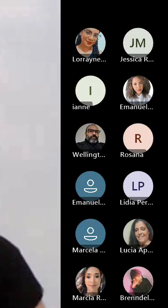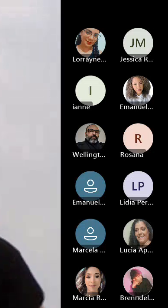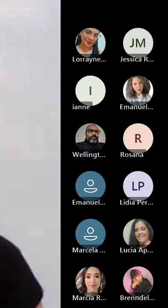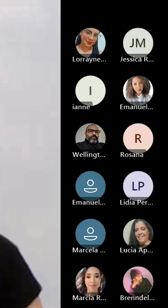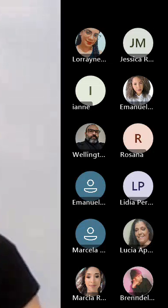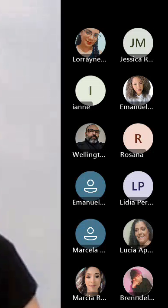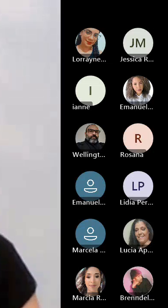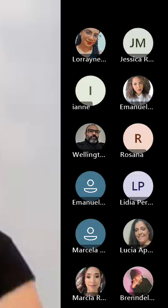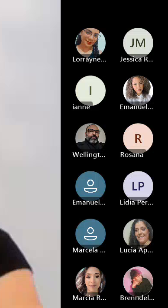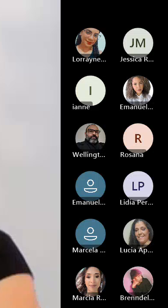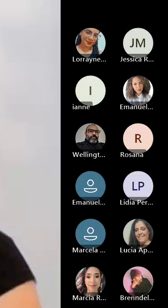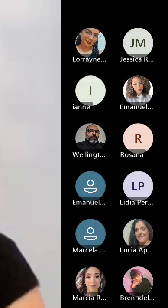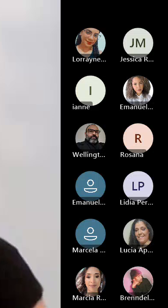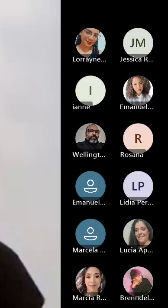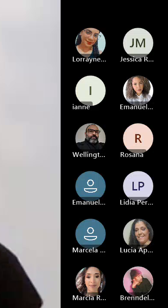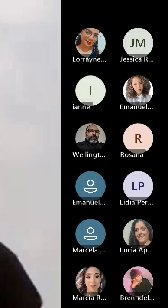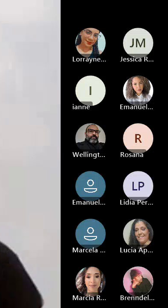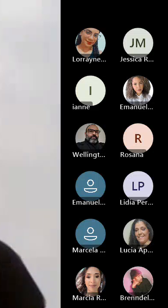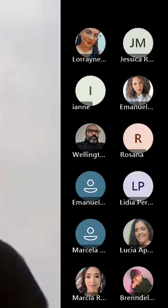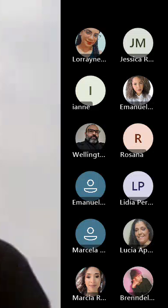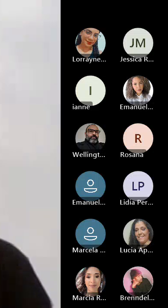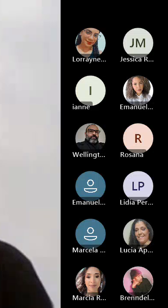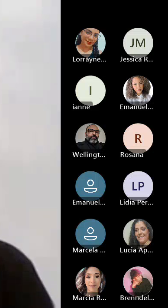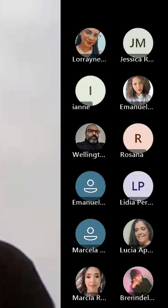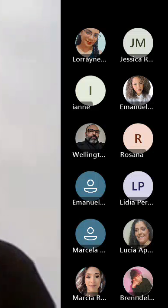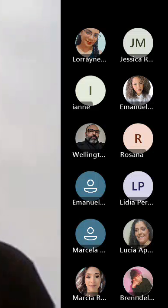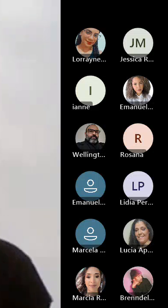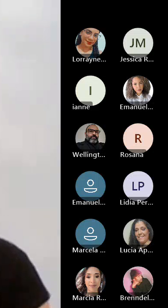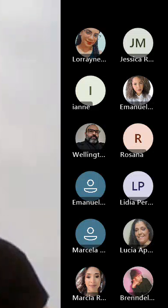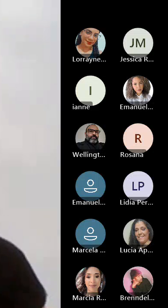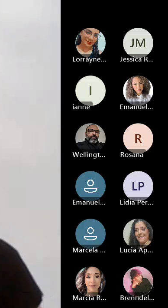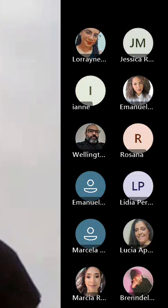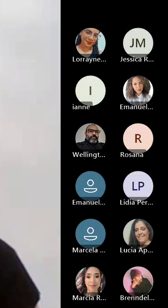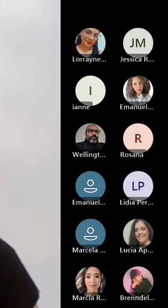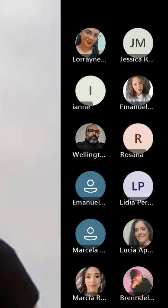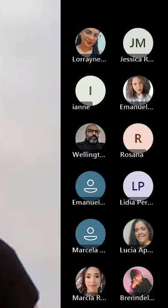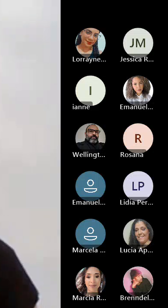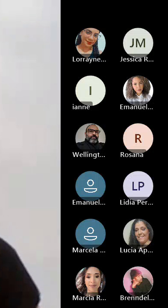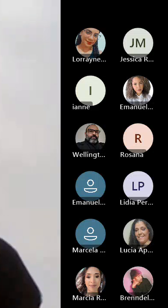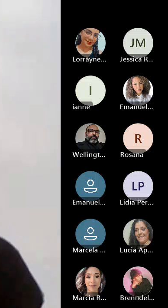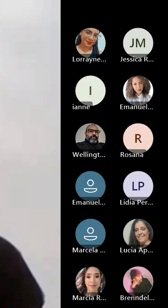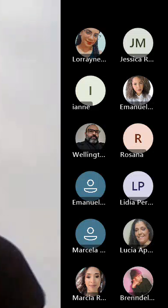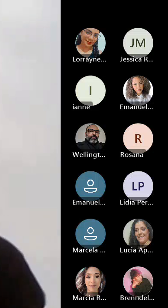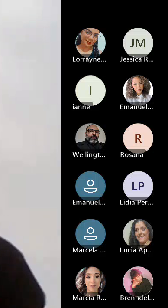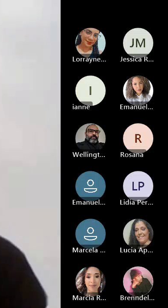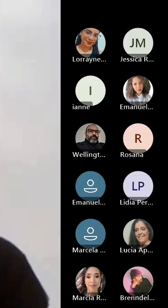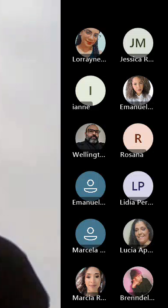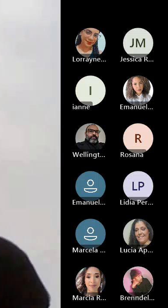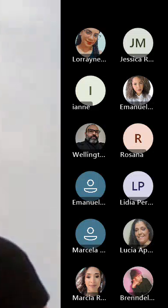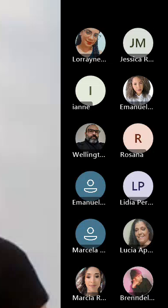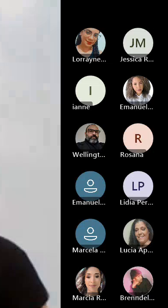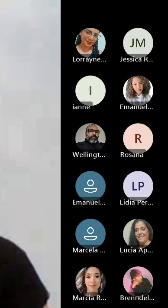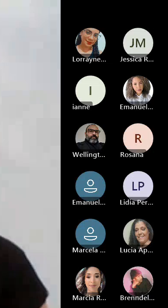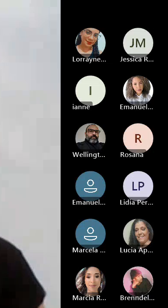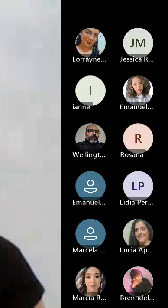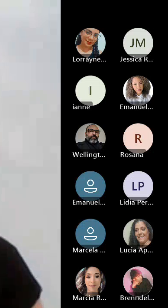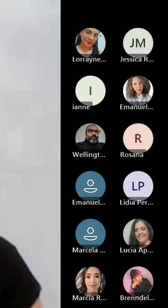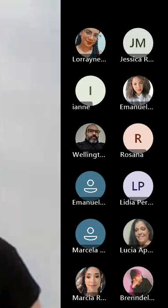lá na página 11, o órgão da audição e do equilíbrio. E aí na próxima aula a gente vai começar com os tipos de